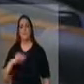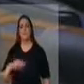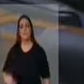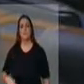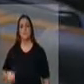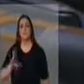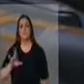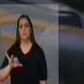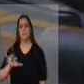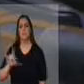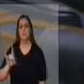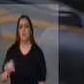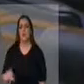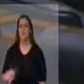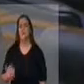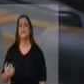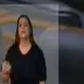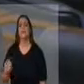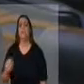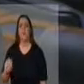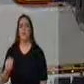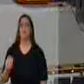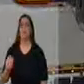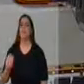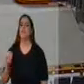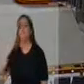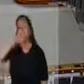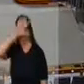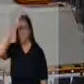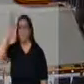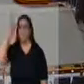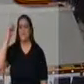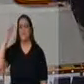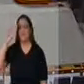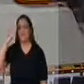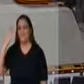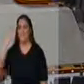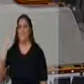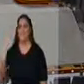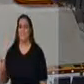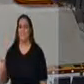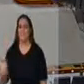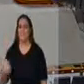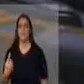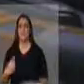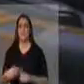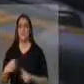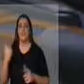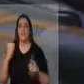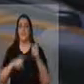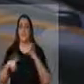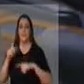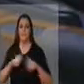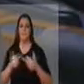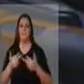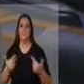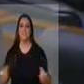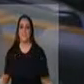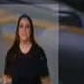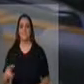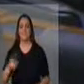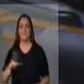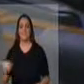Amazonas muito tem a agradecer, porque, graças a Deus, estamos dando passos importantes. Ainda vamos precisar avançar